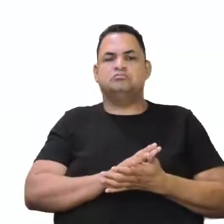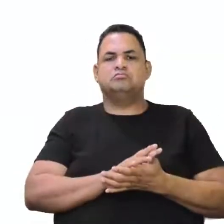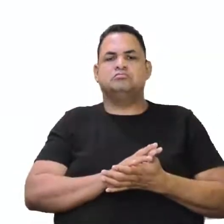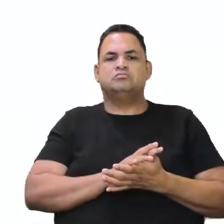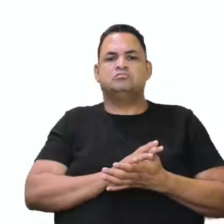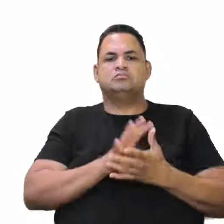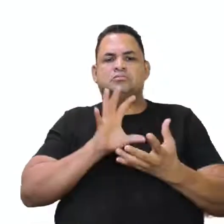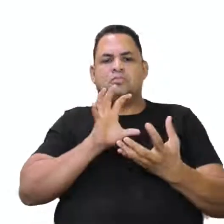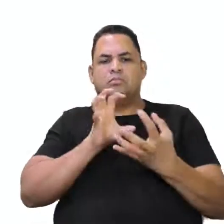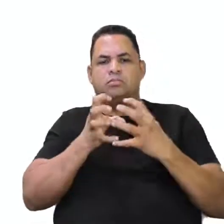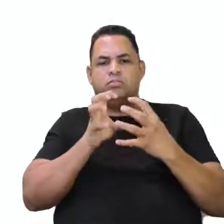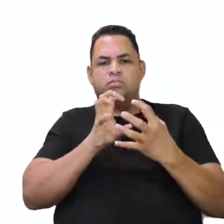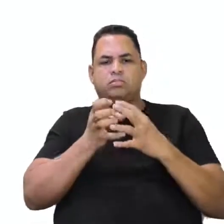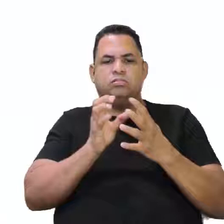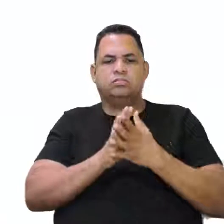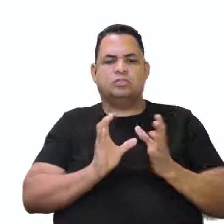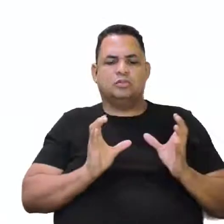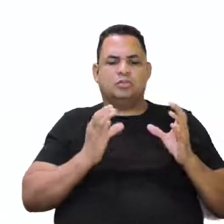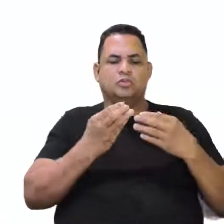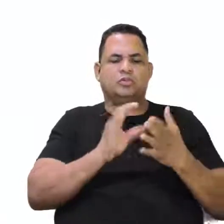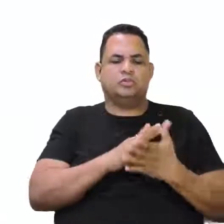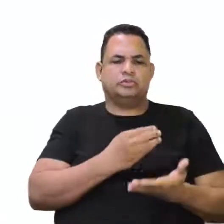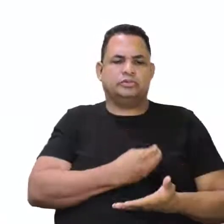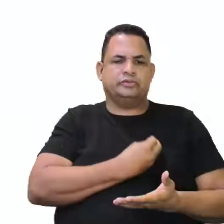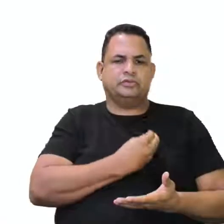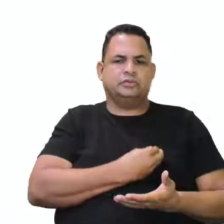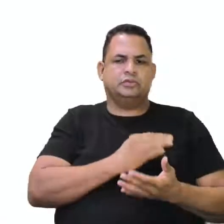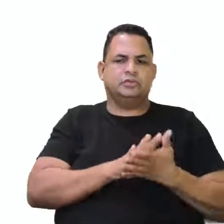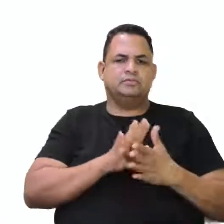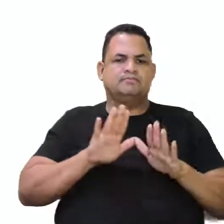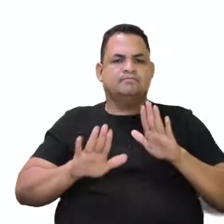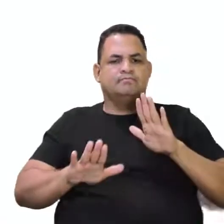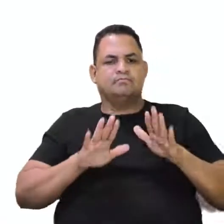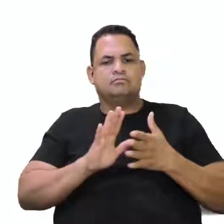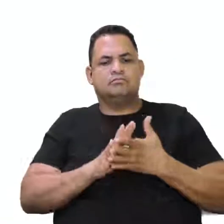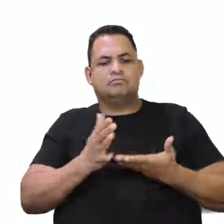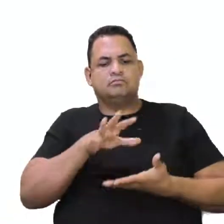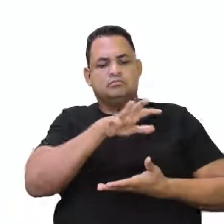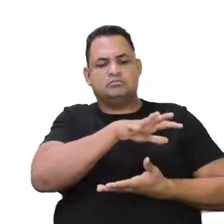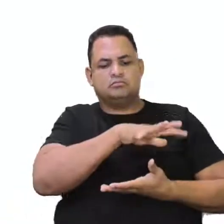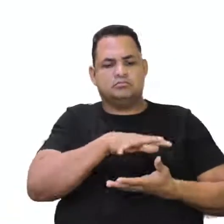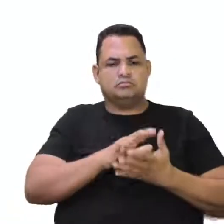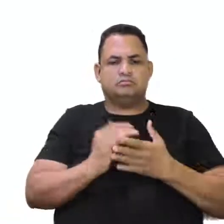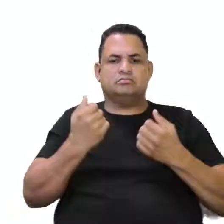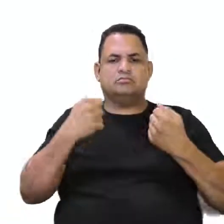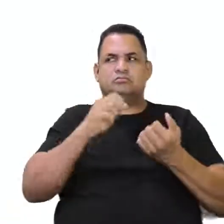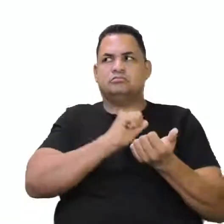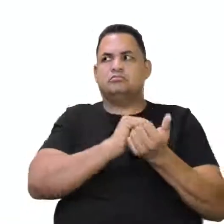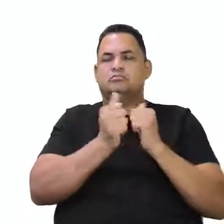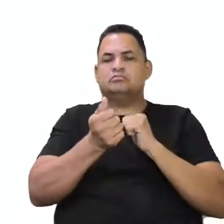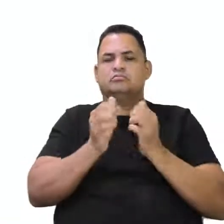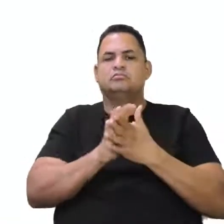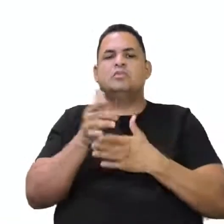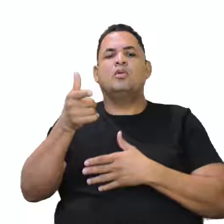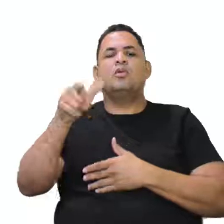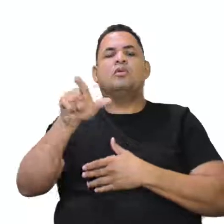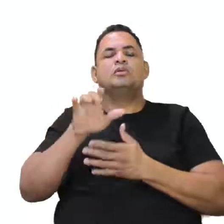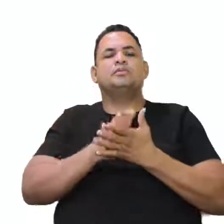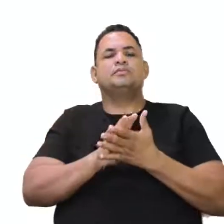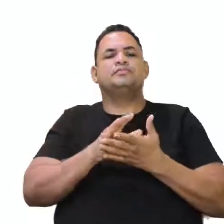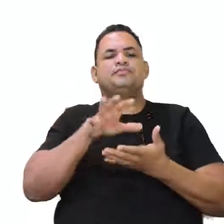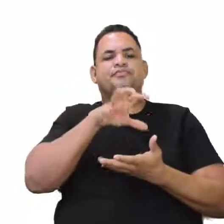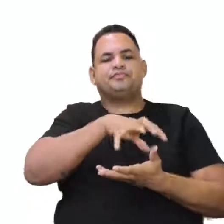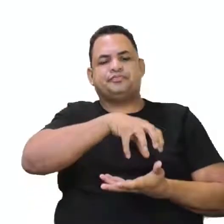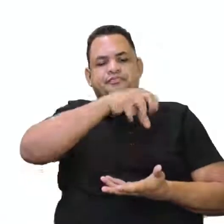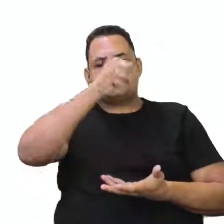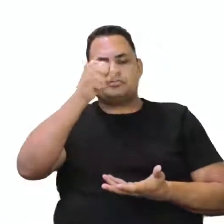São predadores de determinados grupos de seres vivos. E, às vezes, eles não estão naquele local, mas eles podem se adaptar em uma outra região e eles são retirados,